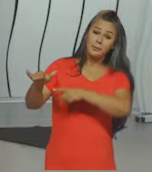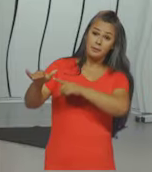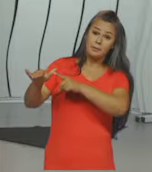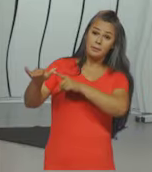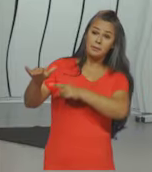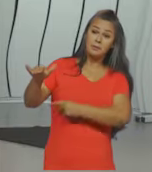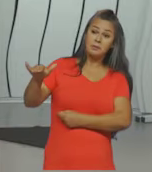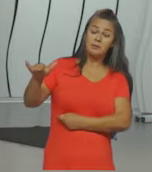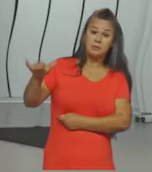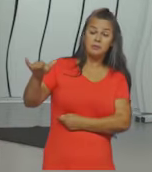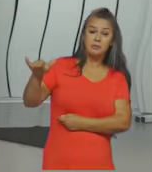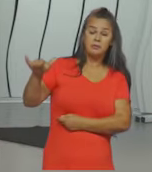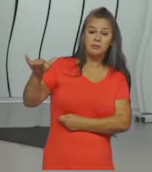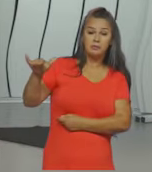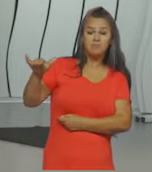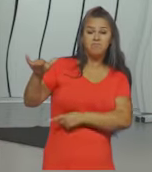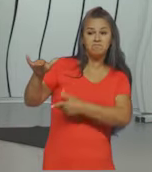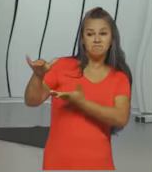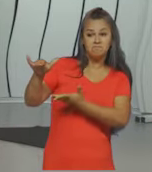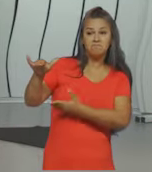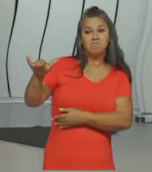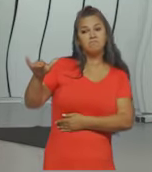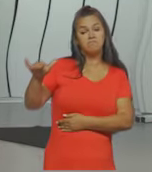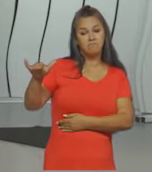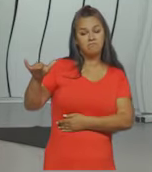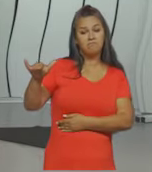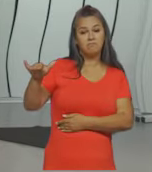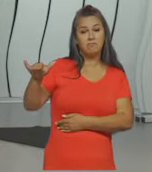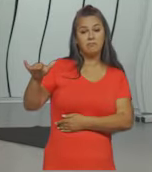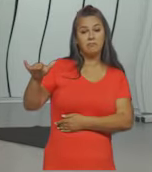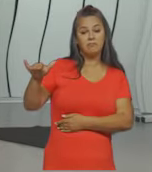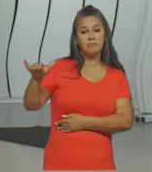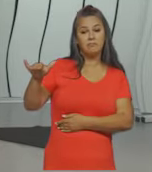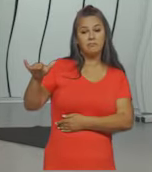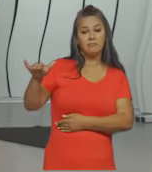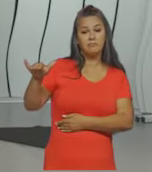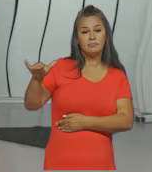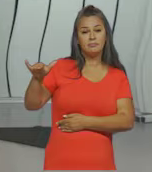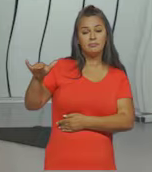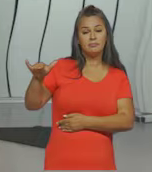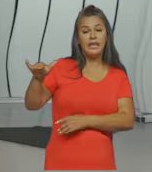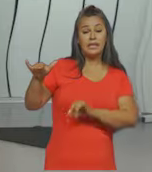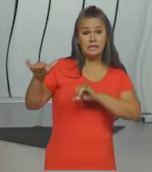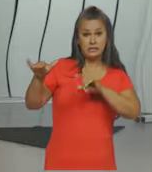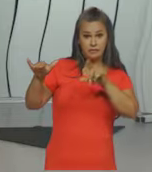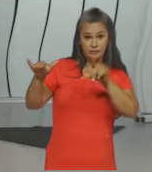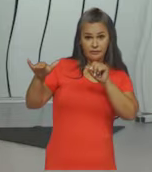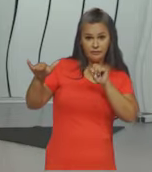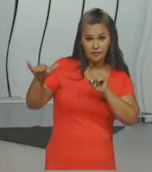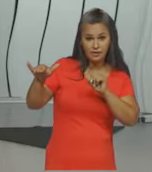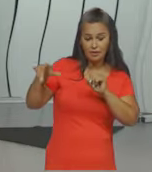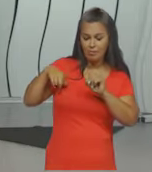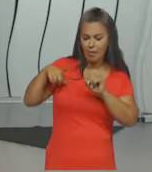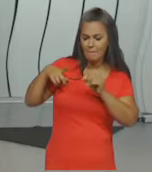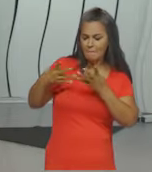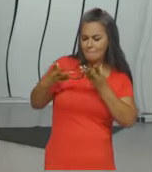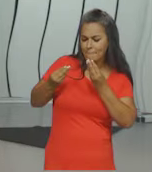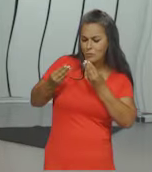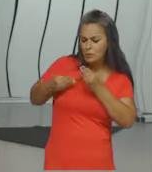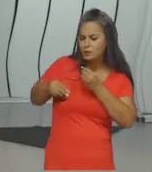produzir, então, o gameta feminino, que é a célula que vai ser fecundada, tá? Então, você tem milhares